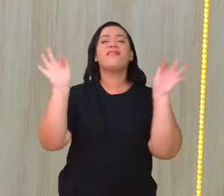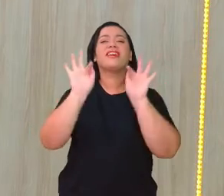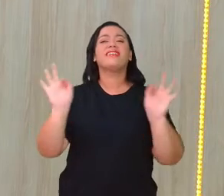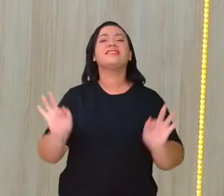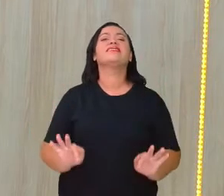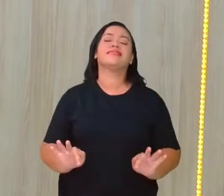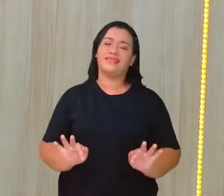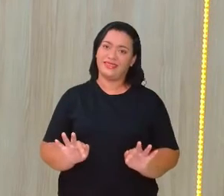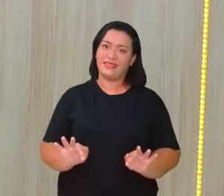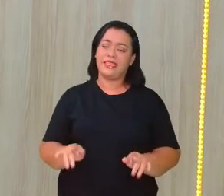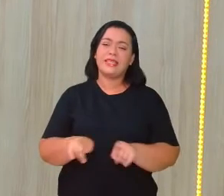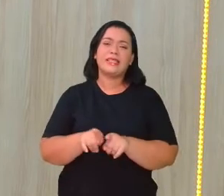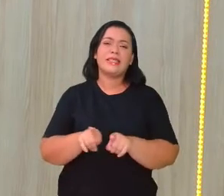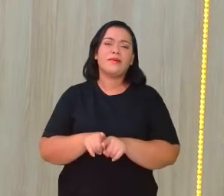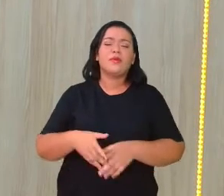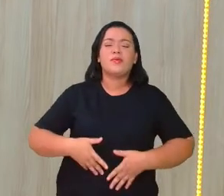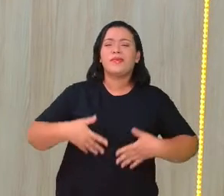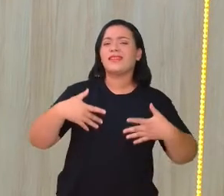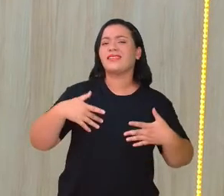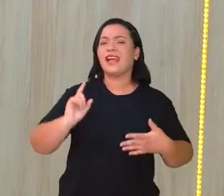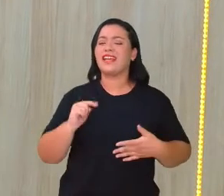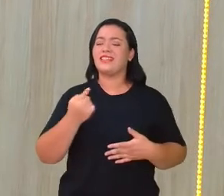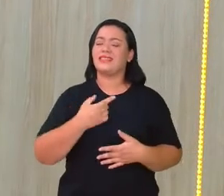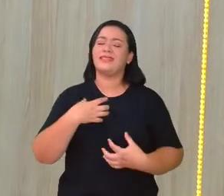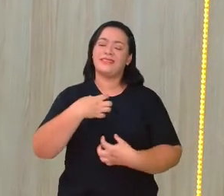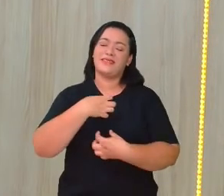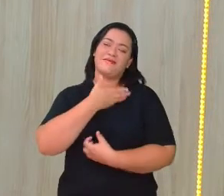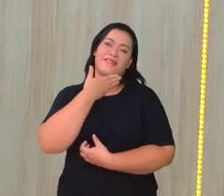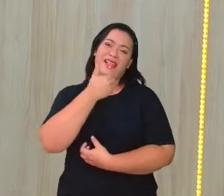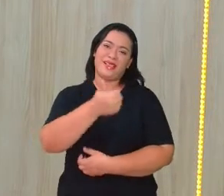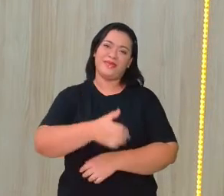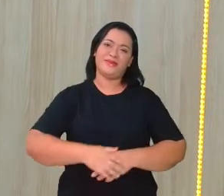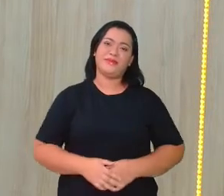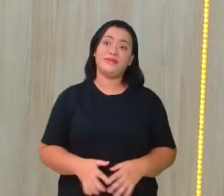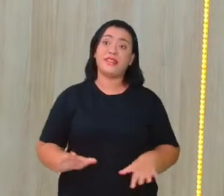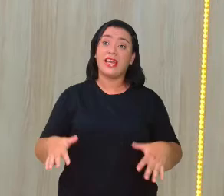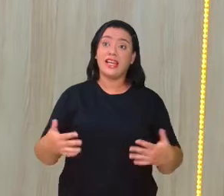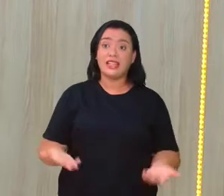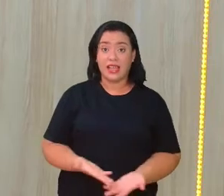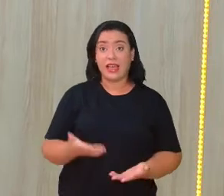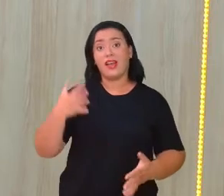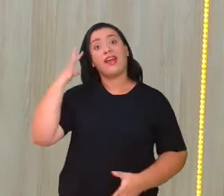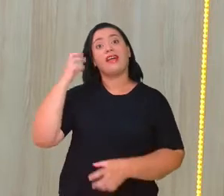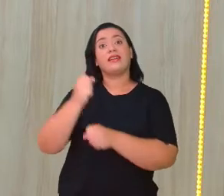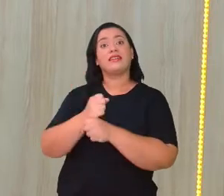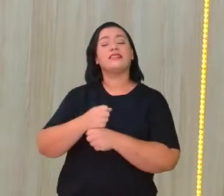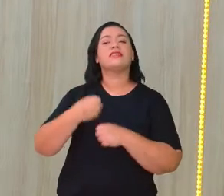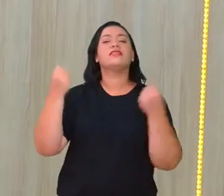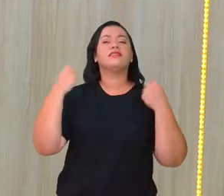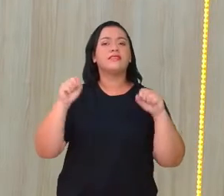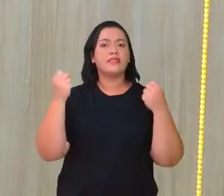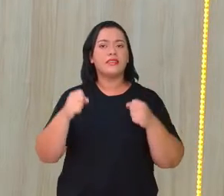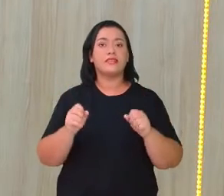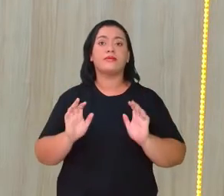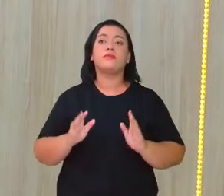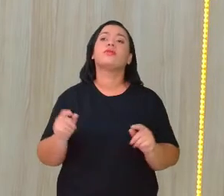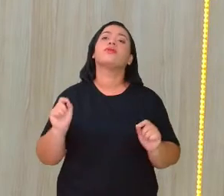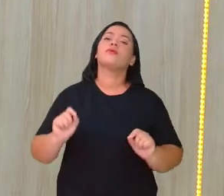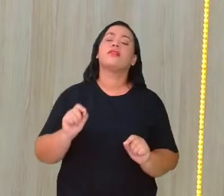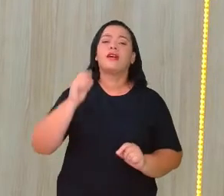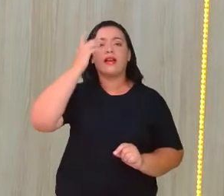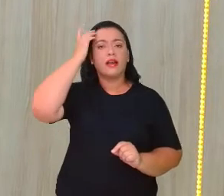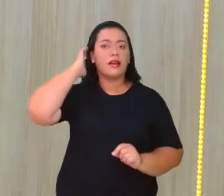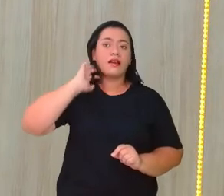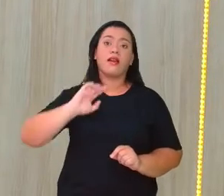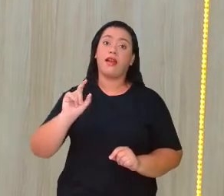felicidade, Do prazer, que faz a gente se sentir melhor. Então vamos revisitar a ginástica, mas, como sempre, eu coloco aqui